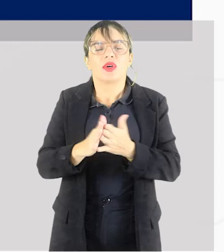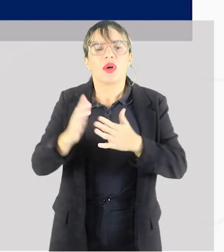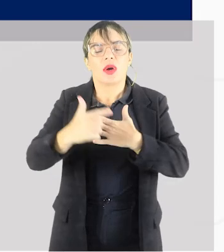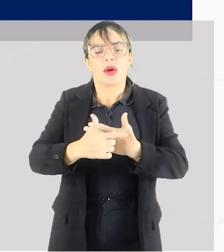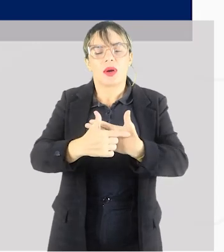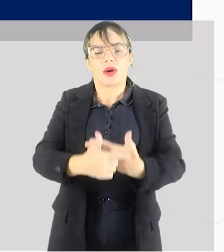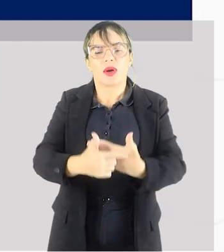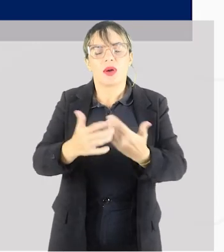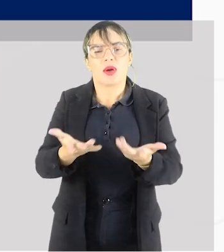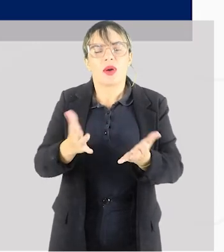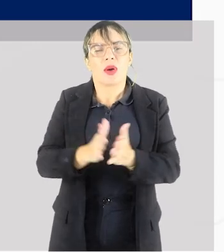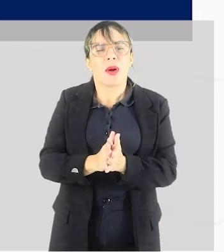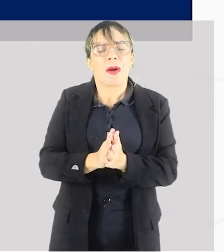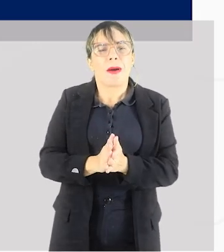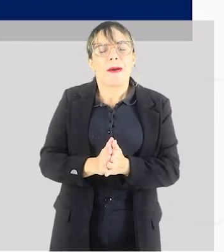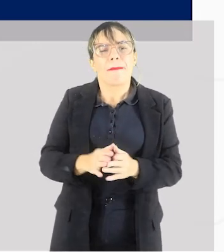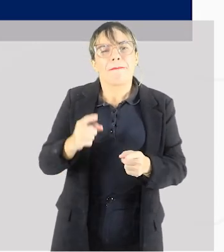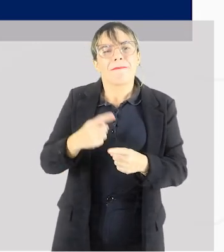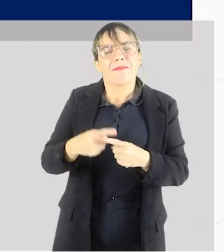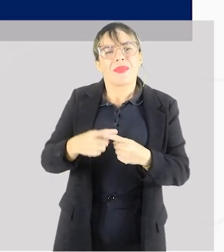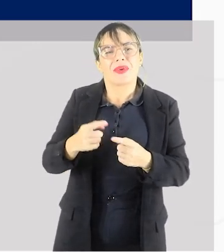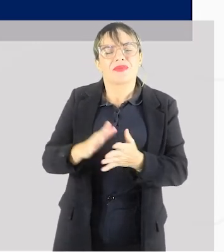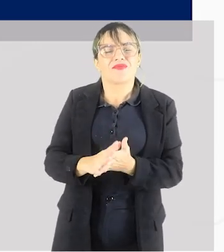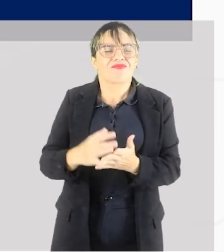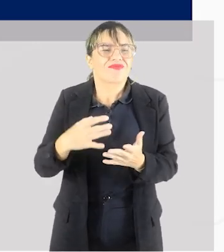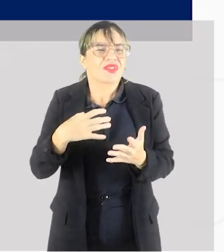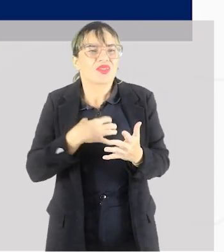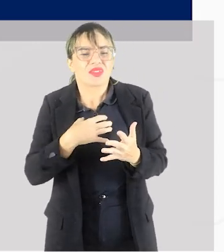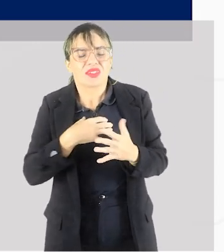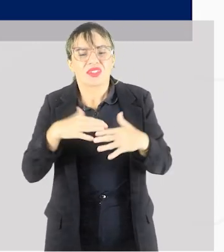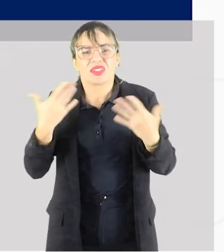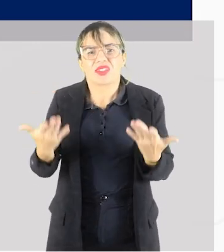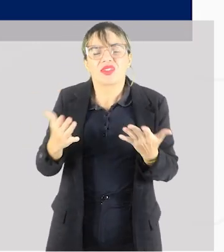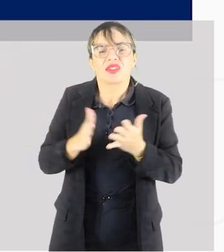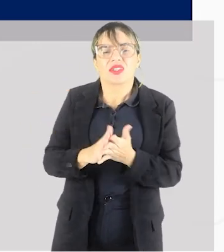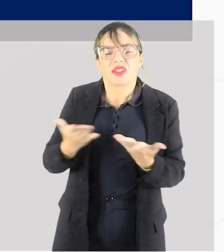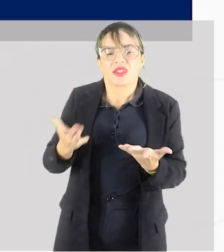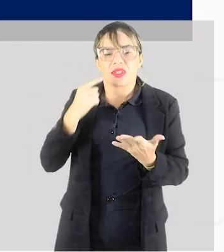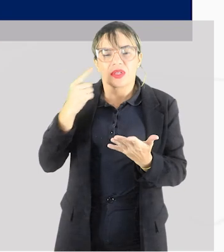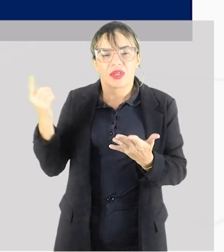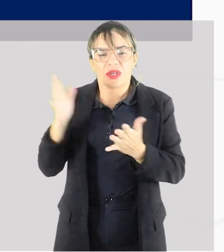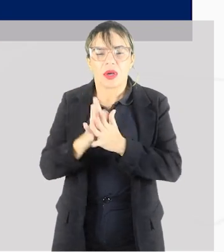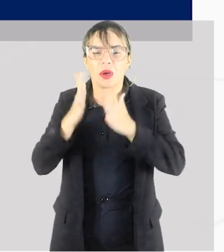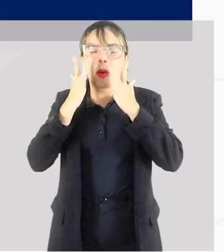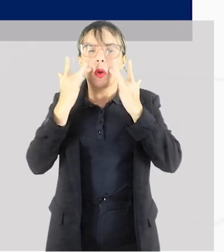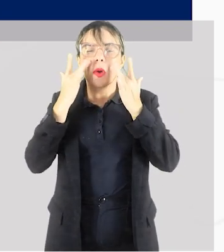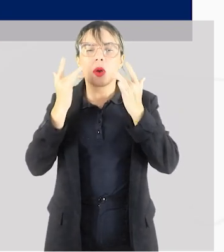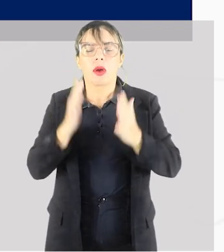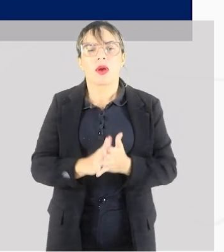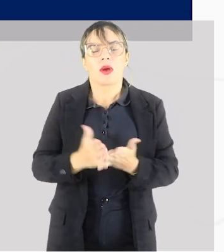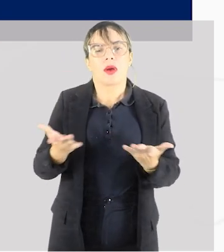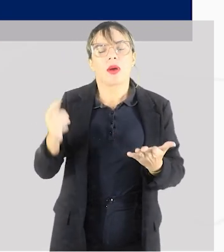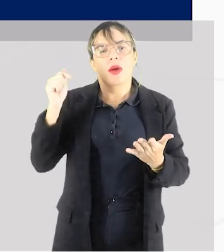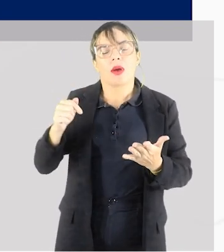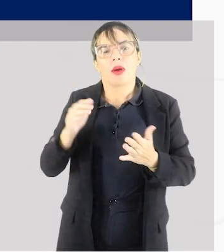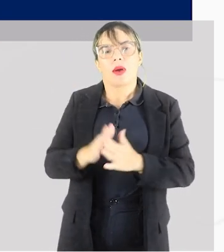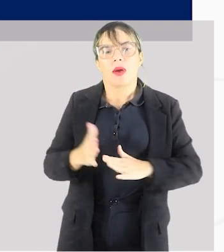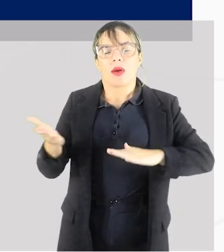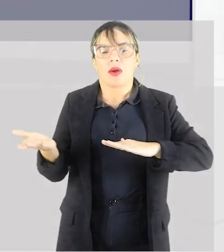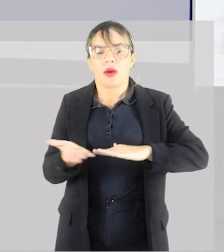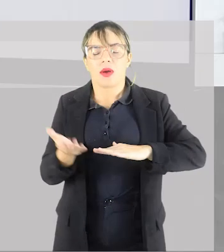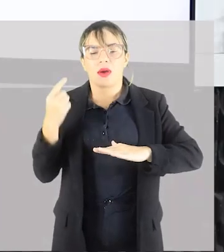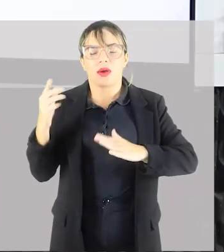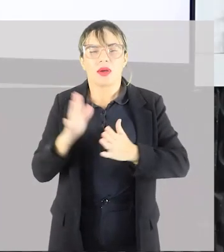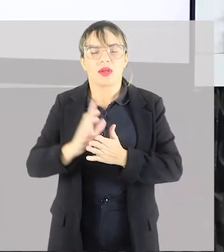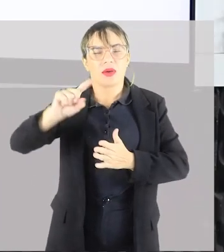incomoda tanto? Ela gera polêmica? Se a gente for nortear arte contemporânea, a gente botaria, digamos assim, depois da Segunda Guerra Mundial, não tem uma data